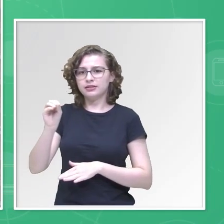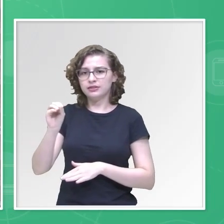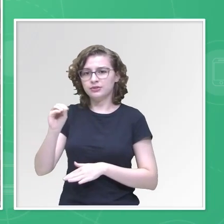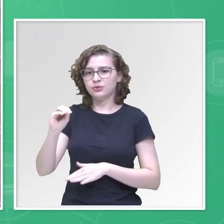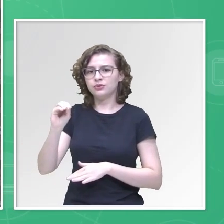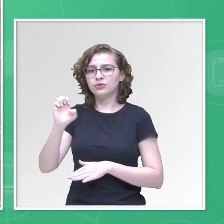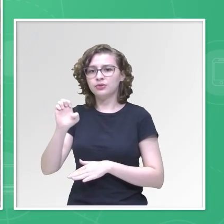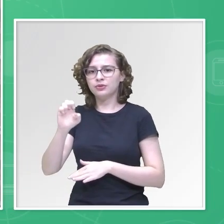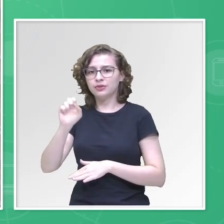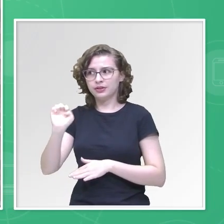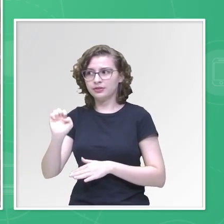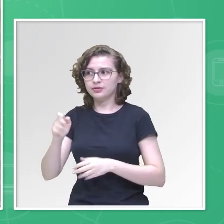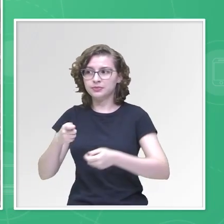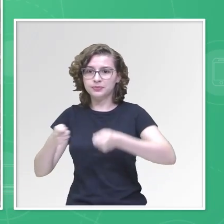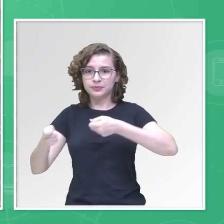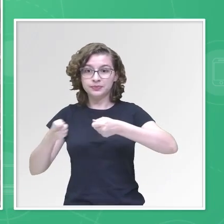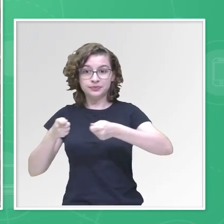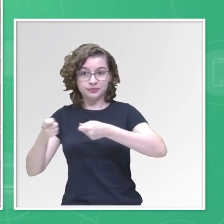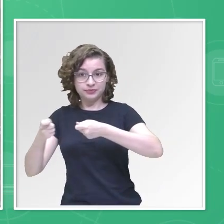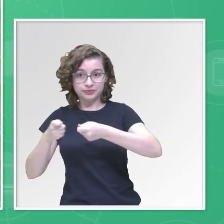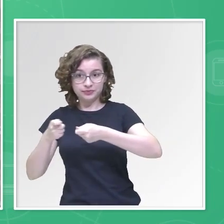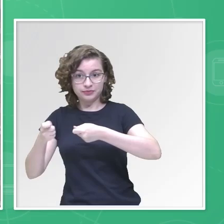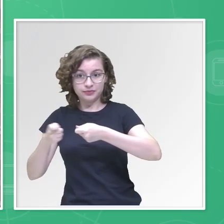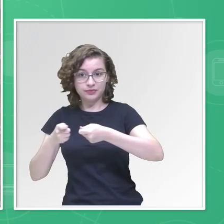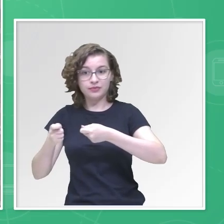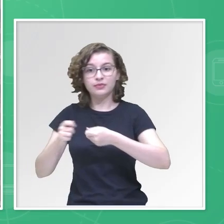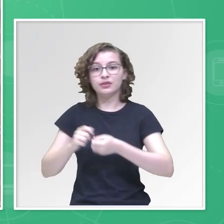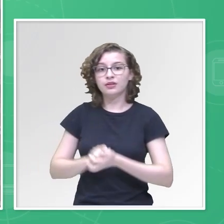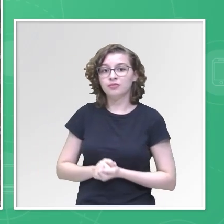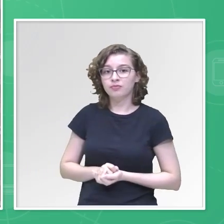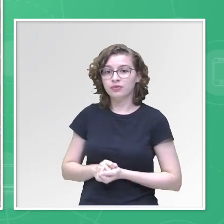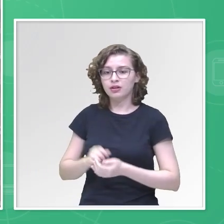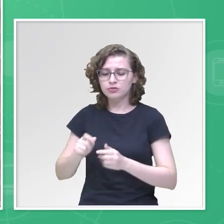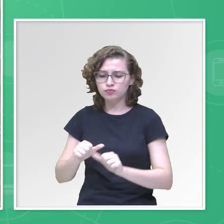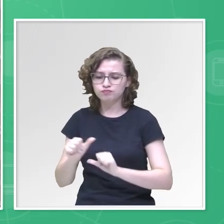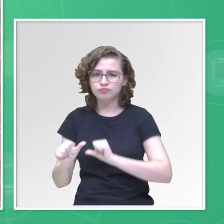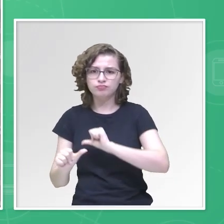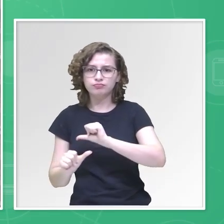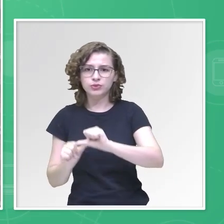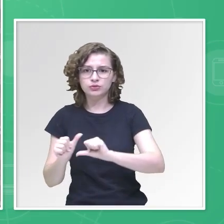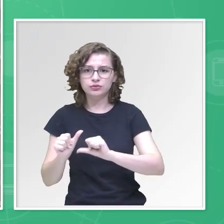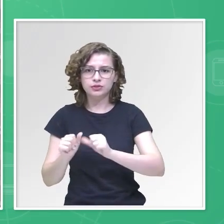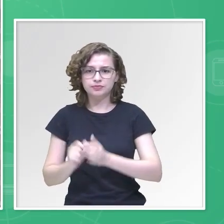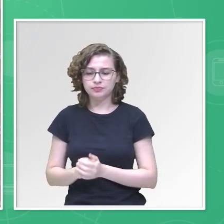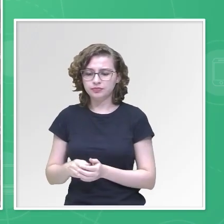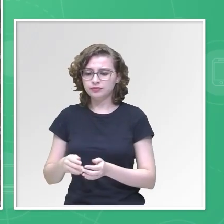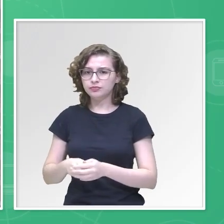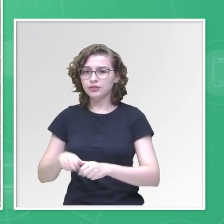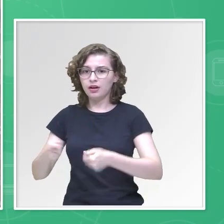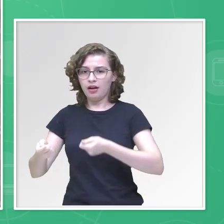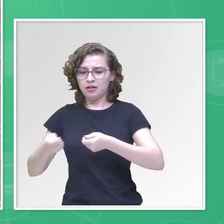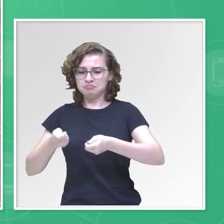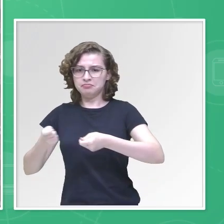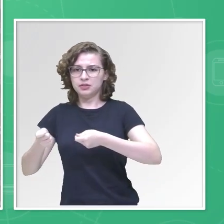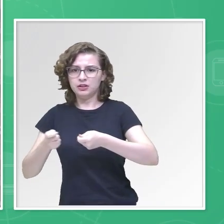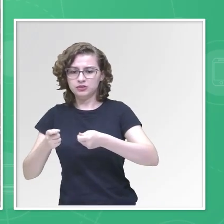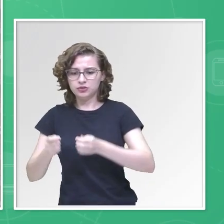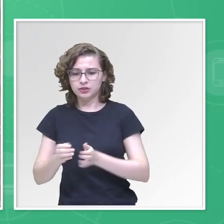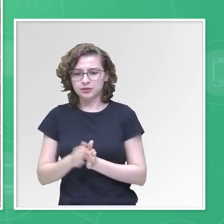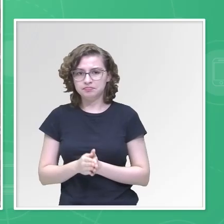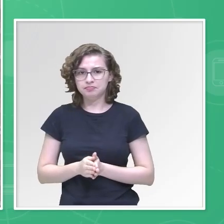no texto narrativo as ações Não elas vão aparecer numa sucessão